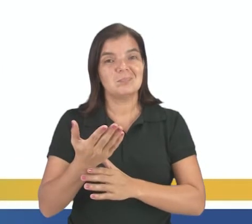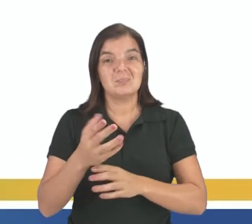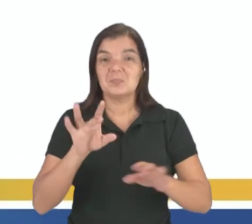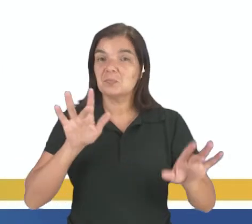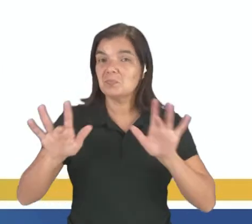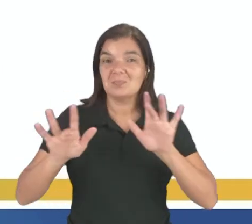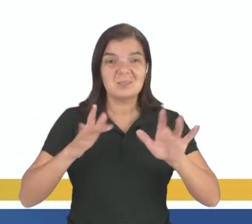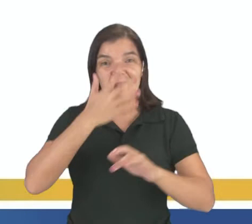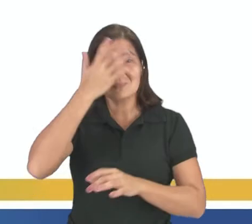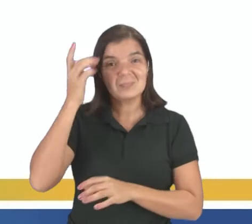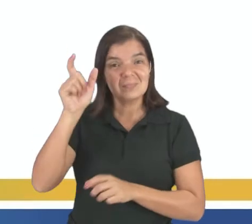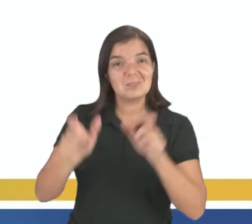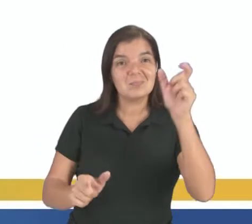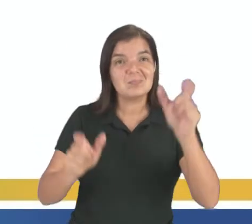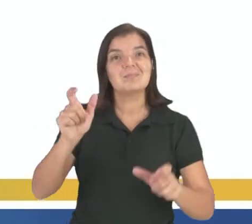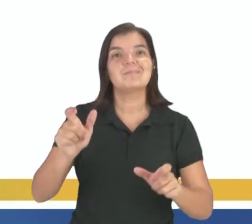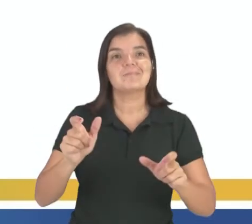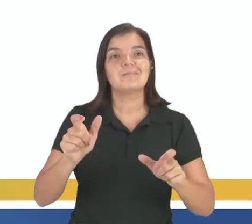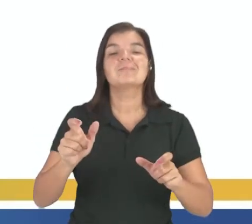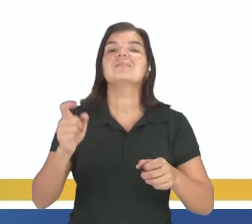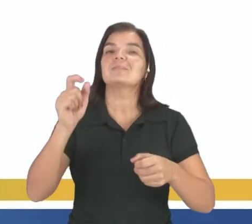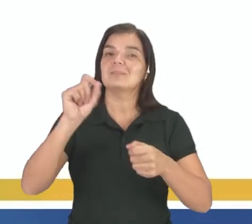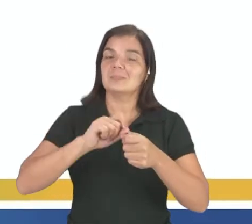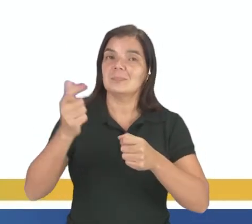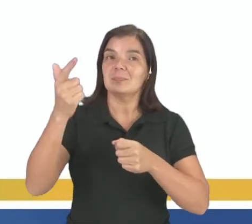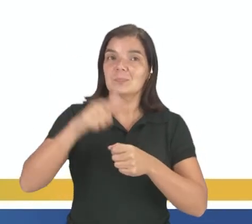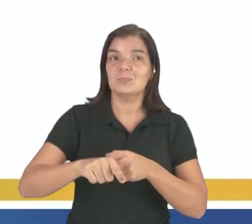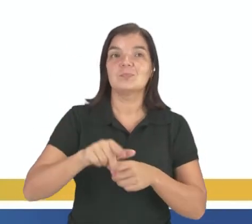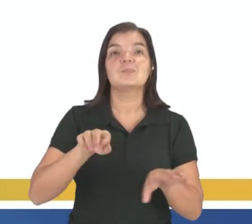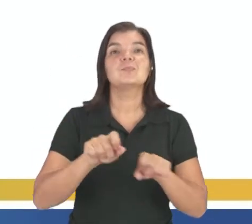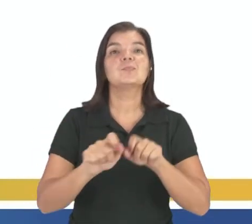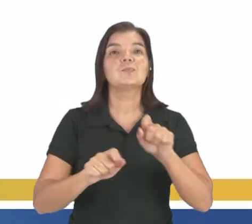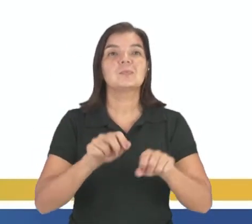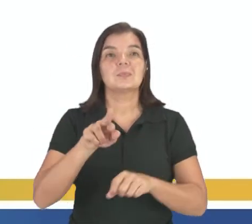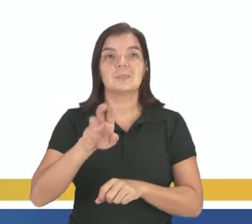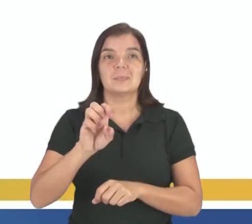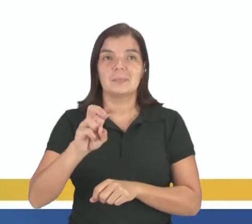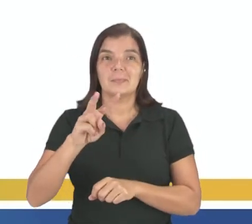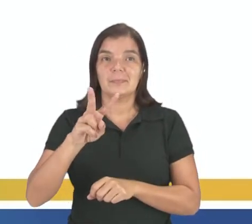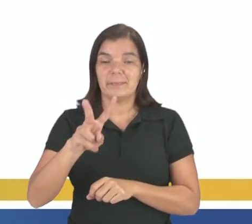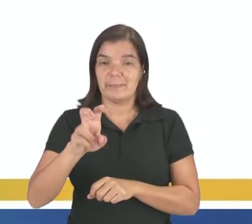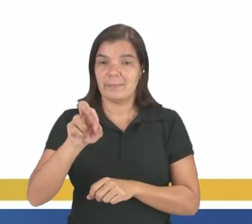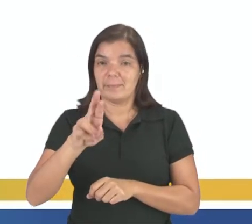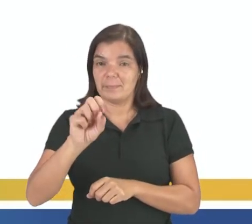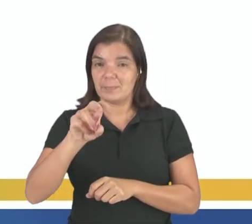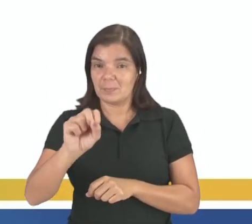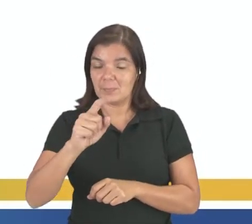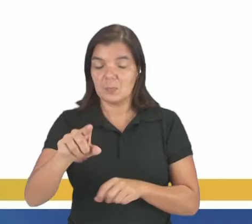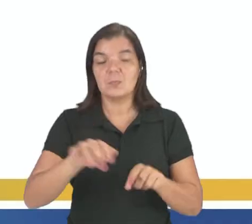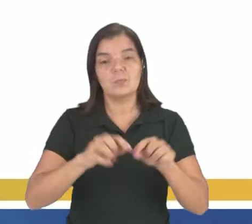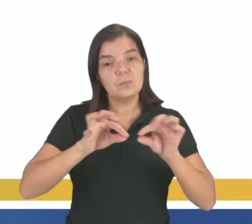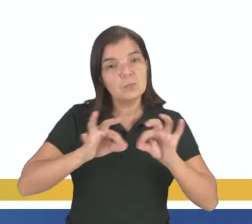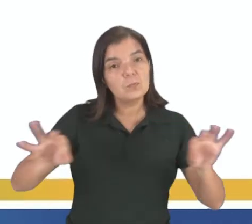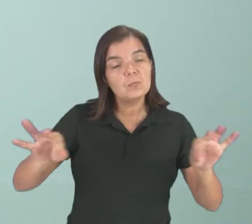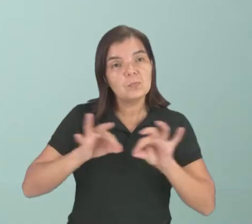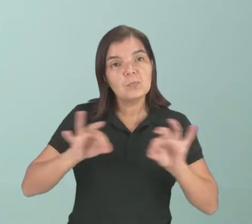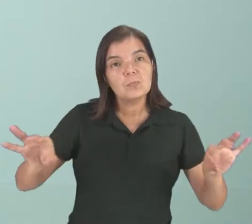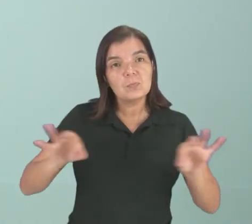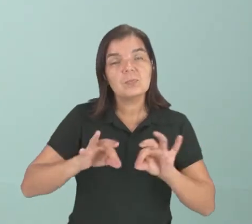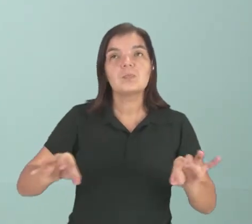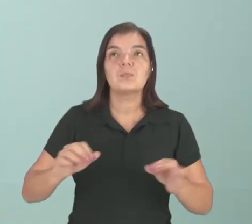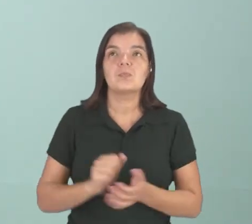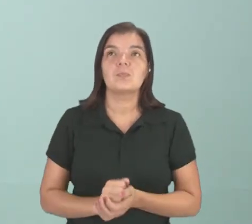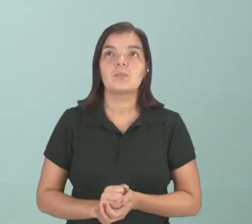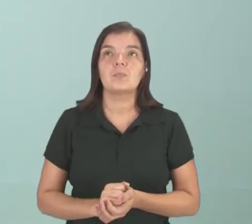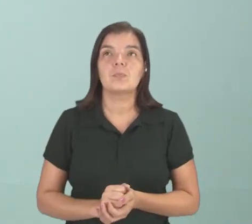sem tocar nenhum outro jogador será marcado uma reversão ou seja se o jogador na linha lateral Ele